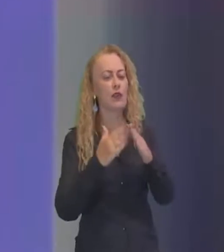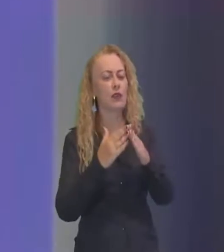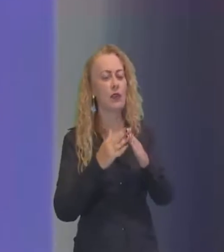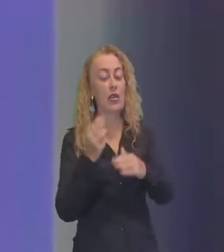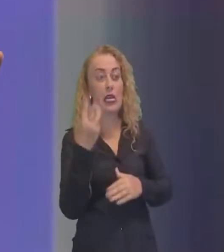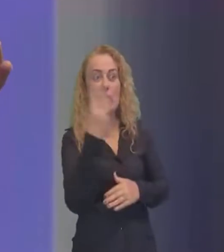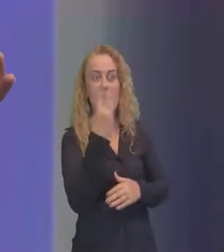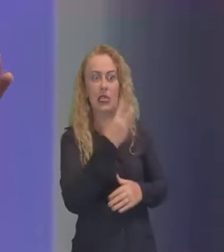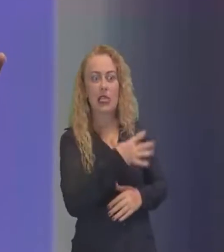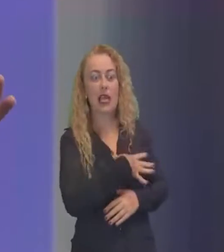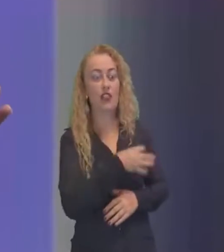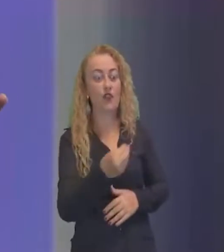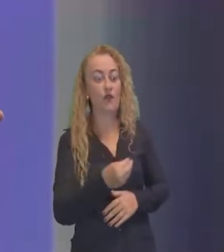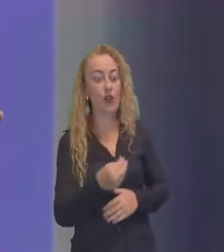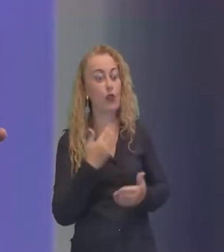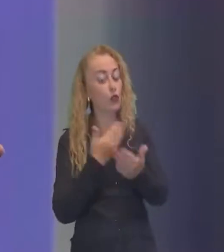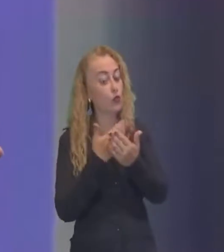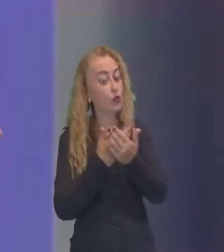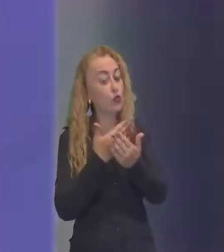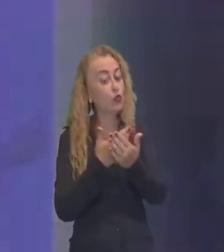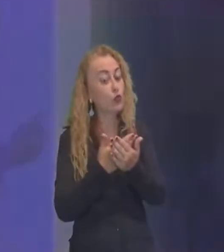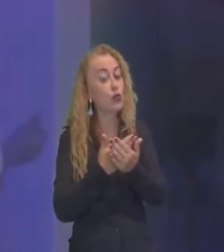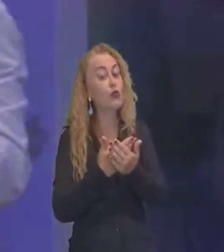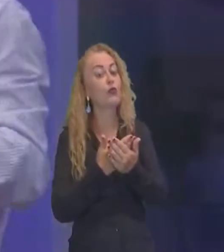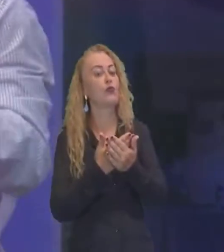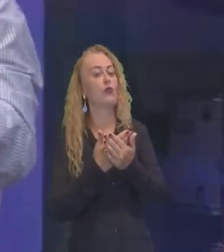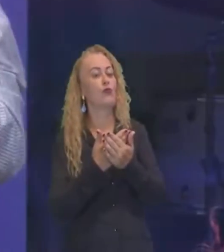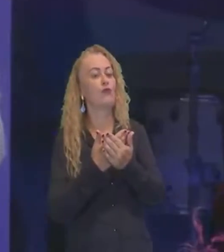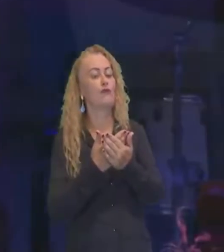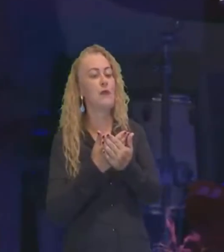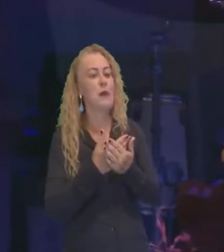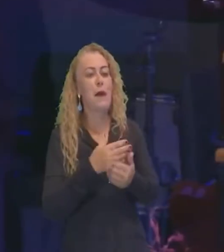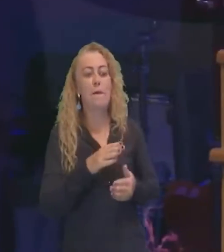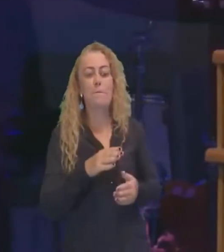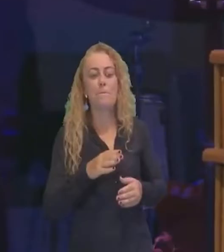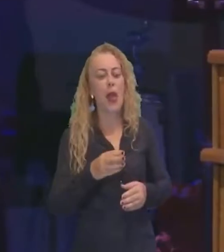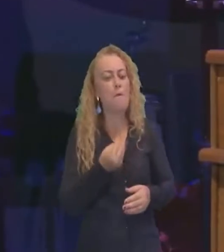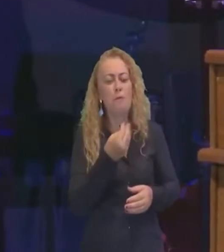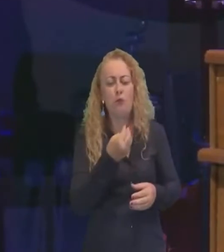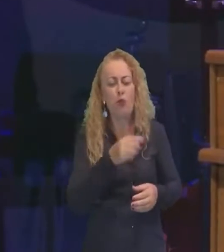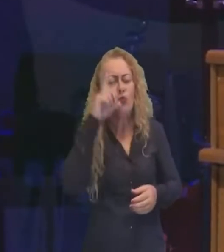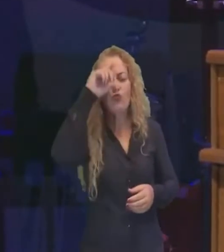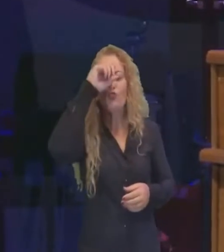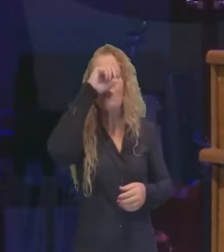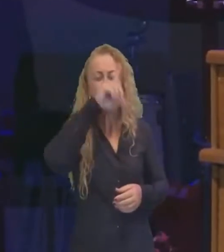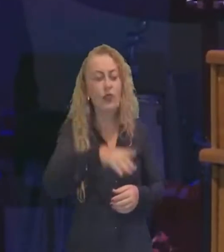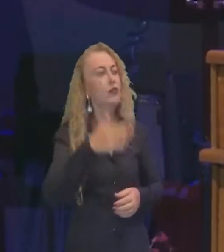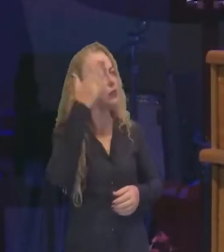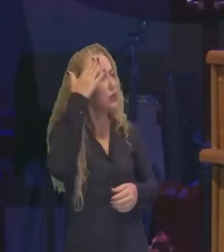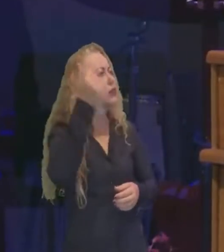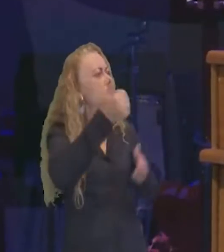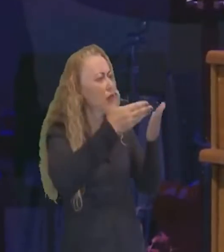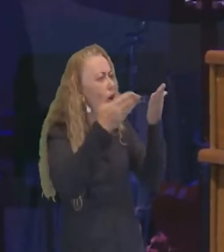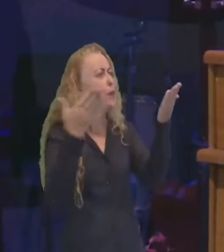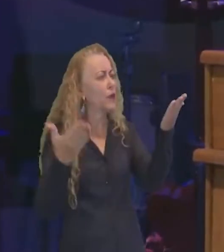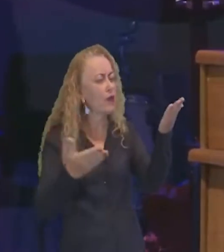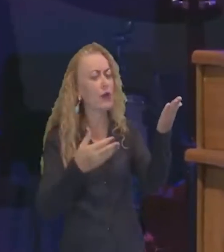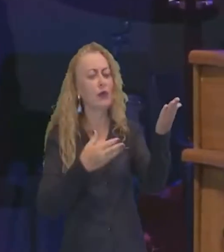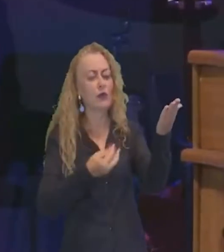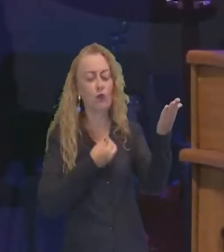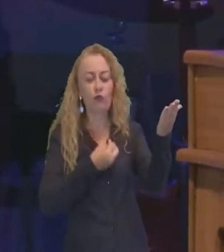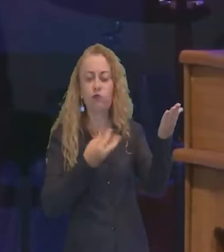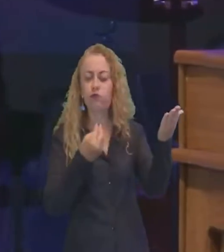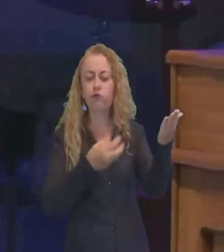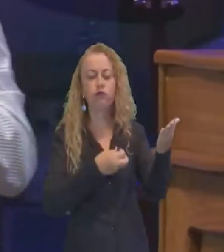3 filhos estudando em escola particular. Irmãos, é tremendo, vocês sabem disso, vocês também têm filhos. E houve uma época